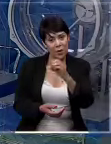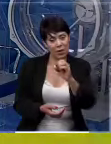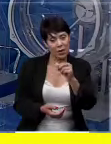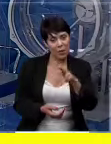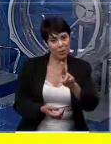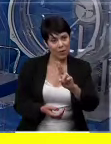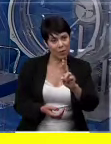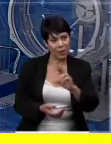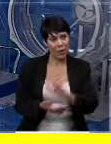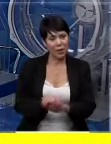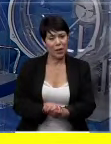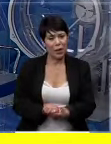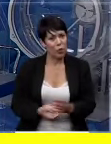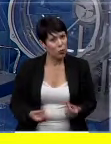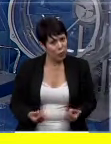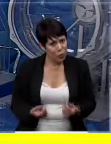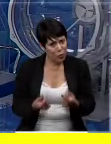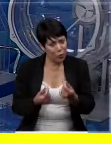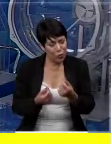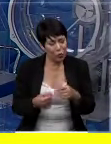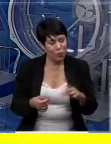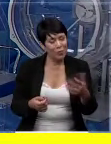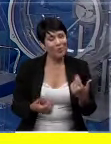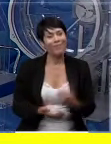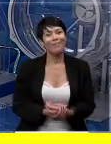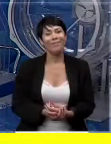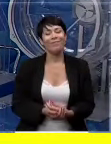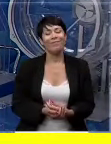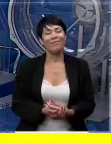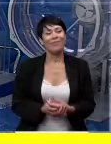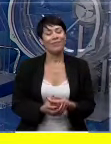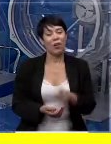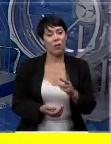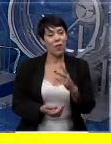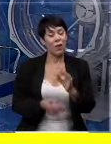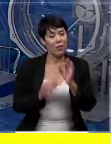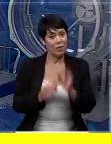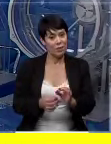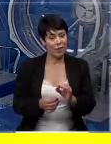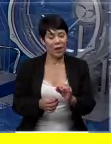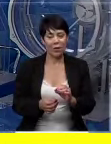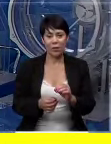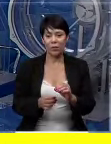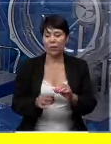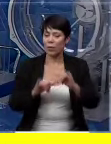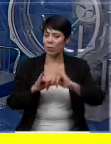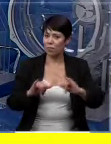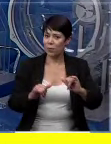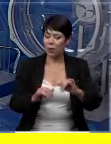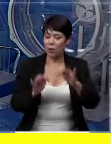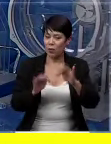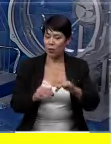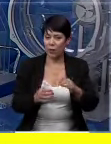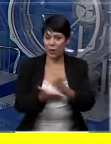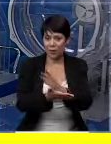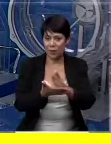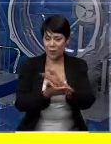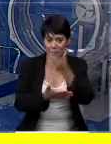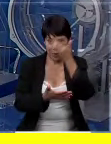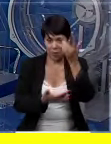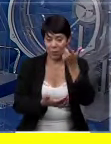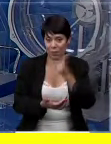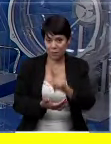mil reais. Muito dinheiro na Time Mania hoje, sendo que o valor exato será divulgado logo após o sorteio entre as